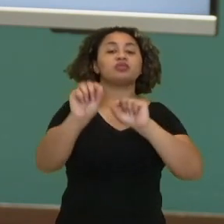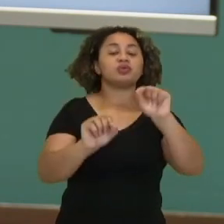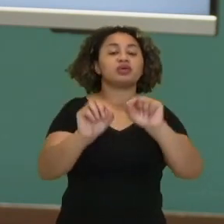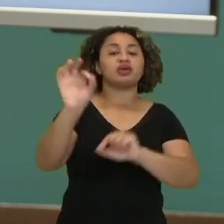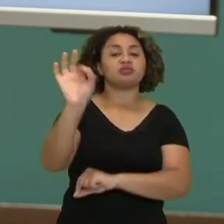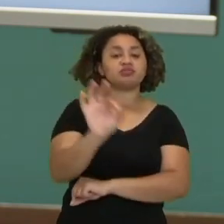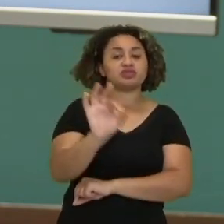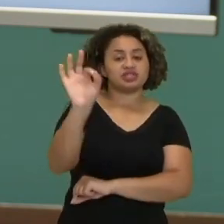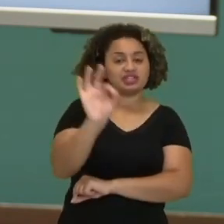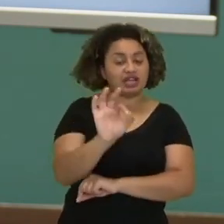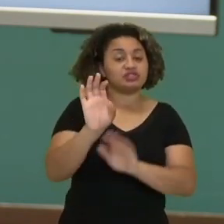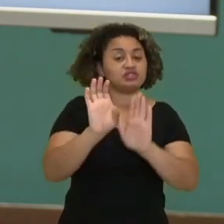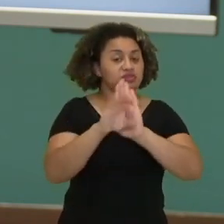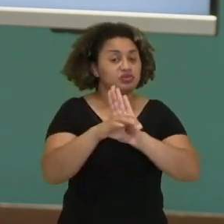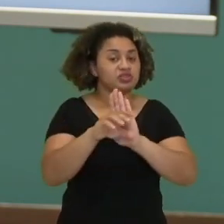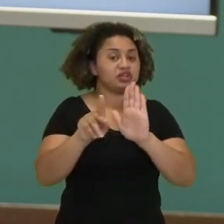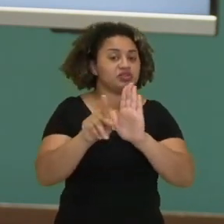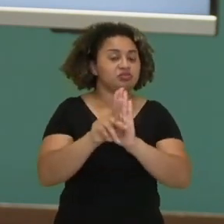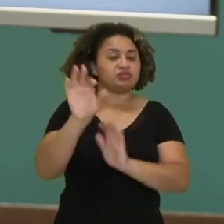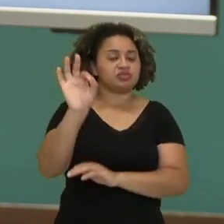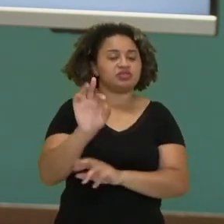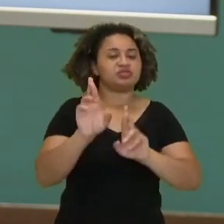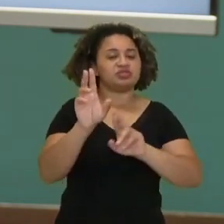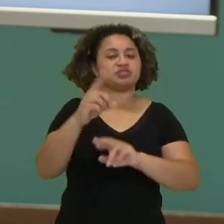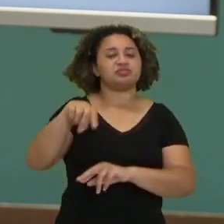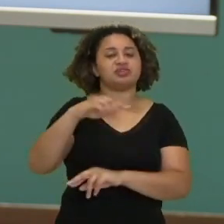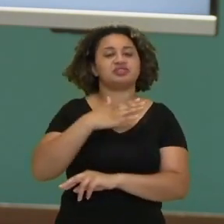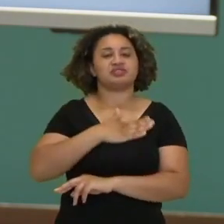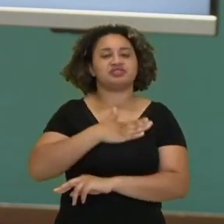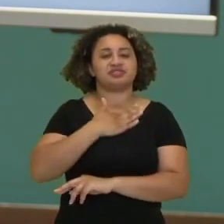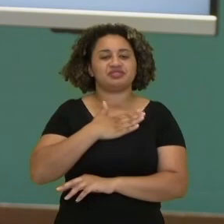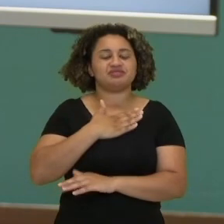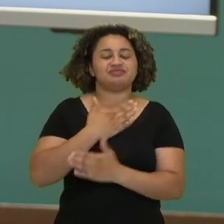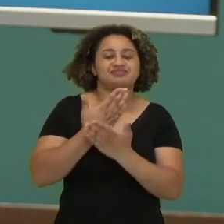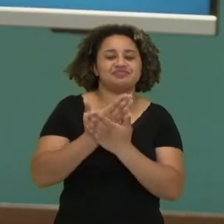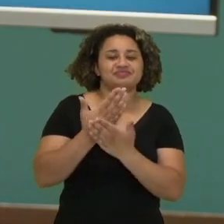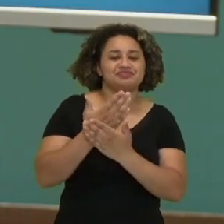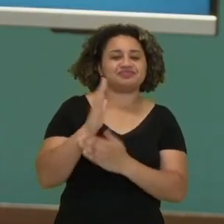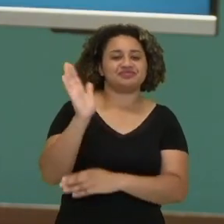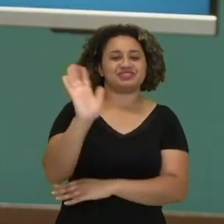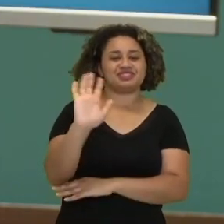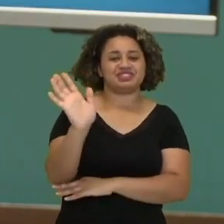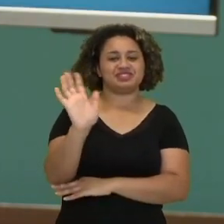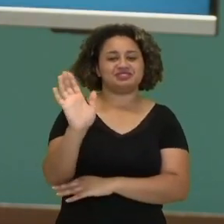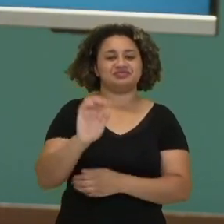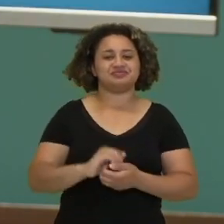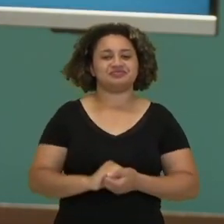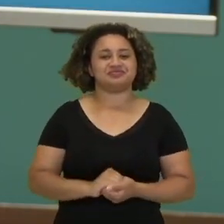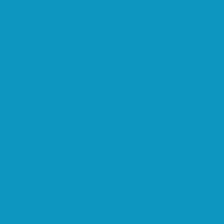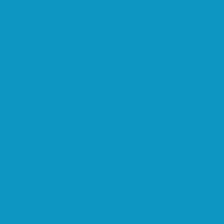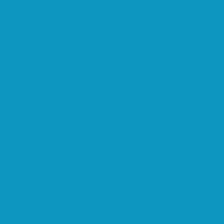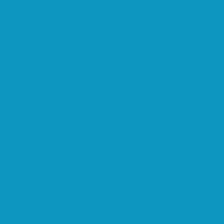utilizando o conceito de porcentagem. Eu espero que vocês tenham gostado e até breve!